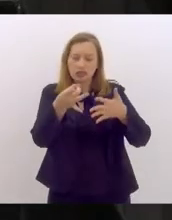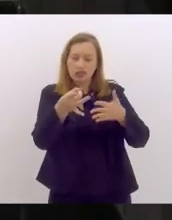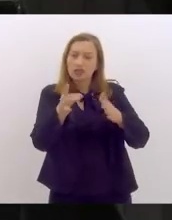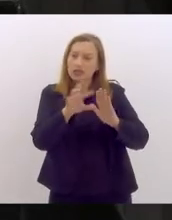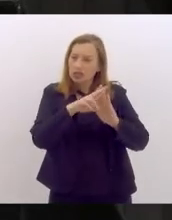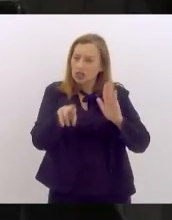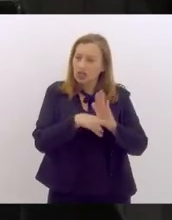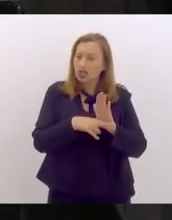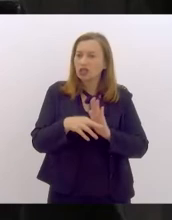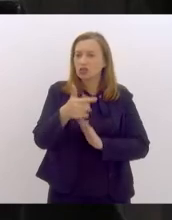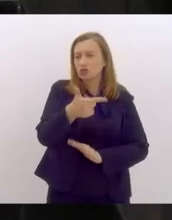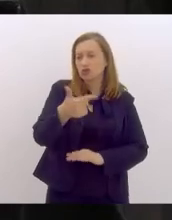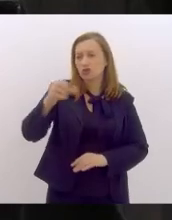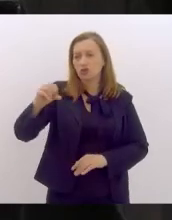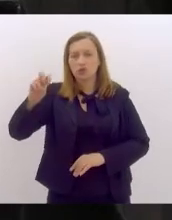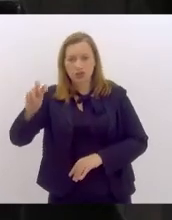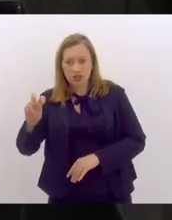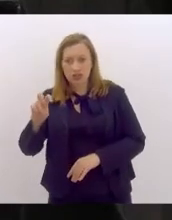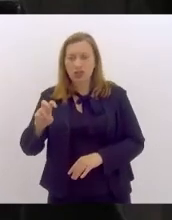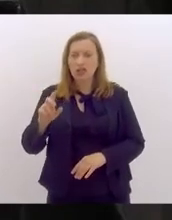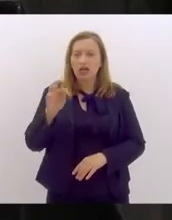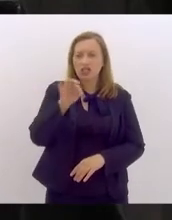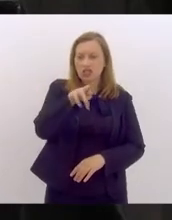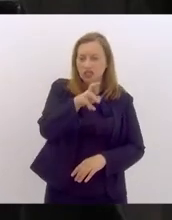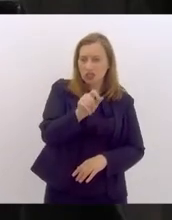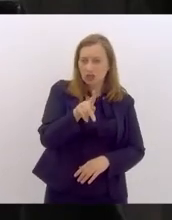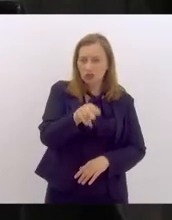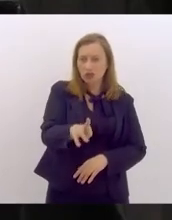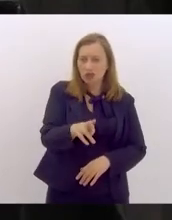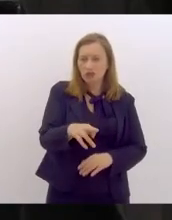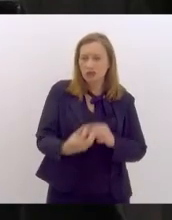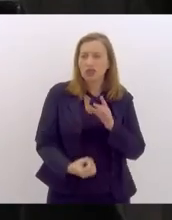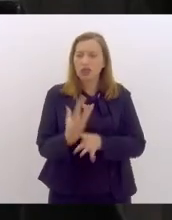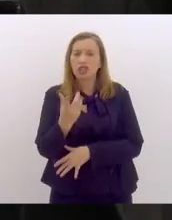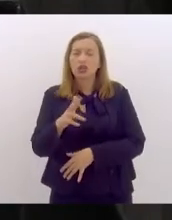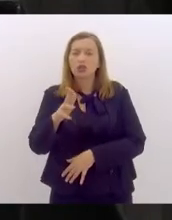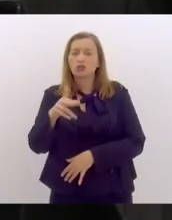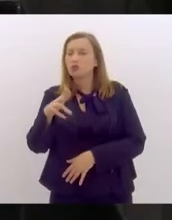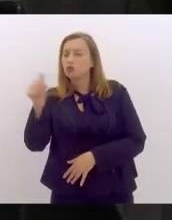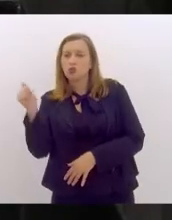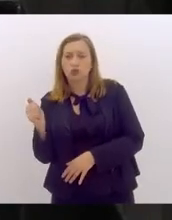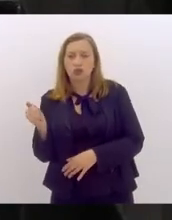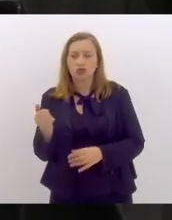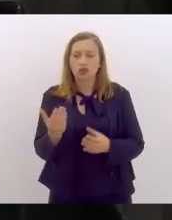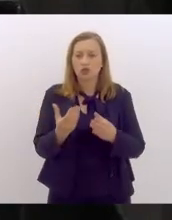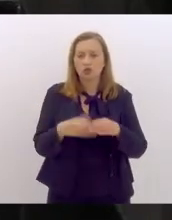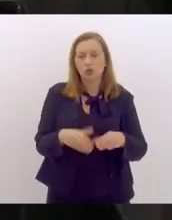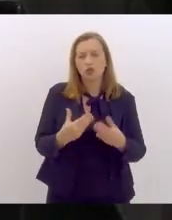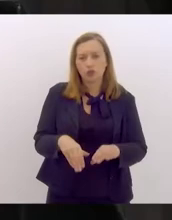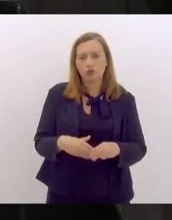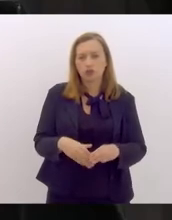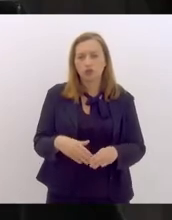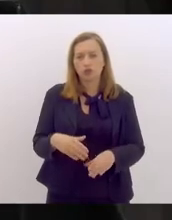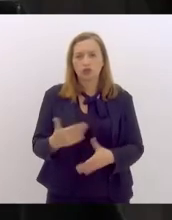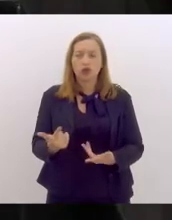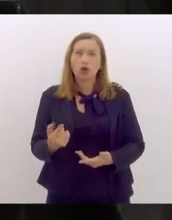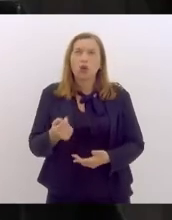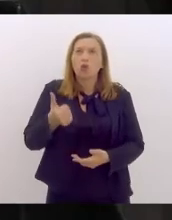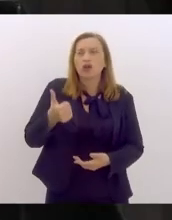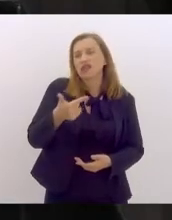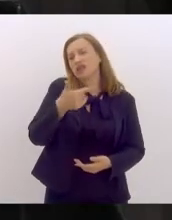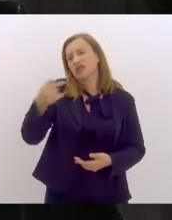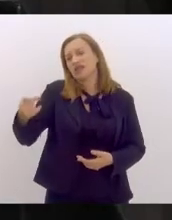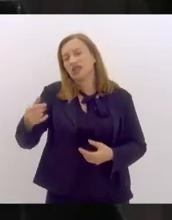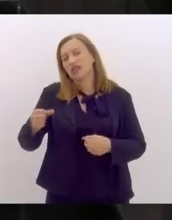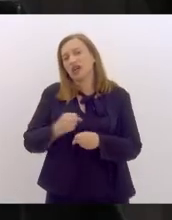Desde 2005 que a gente Então esse foi criada no prove o concurso público quase 17 anos de existência nunca tá nunca se